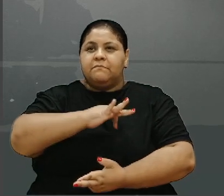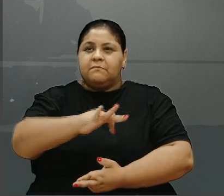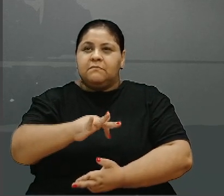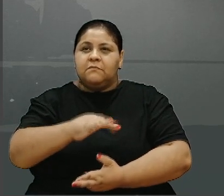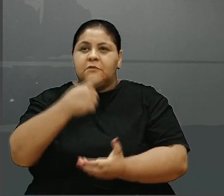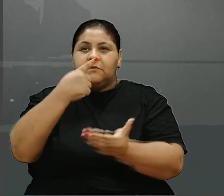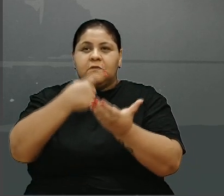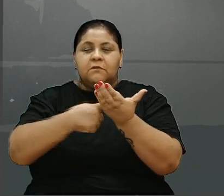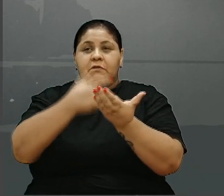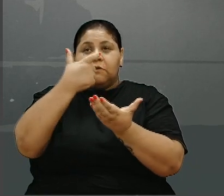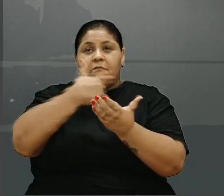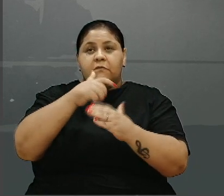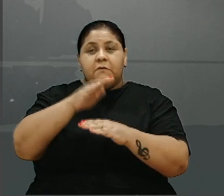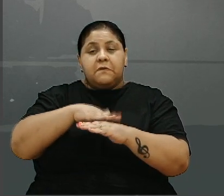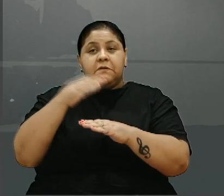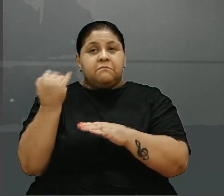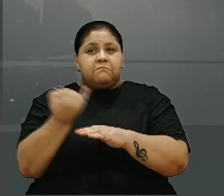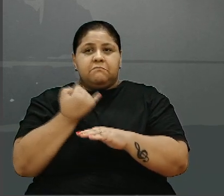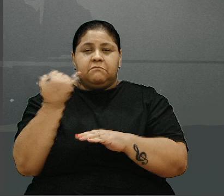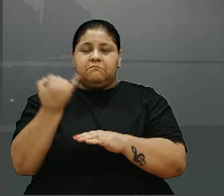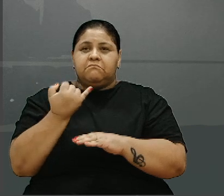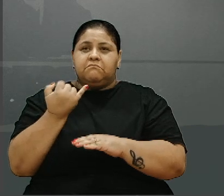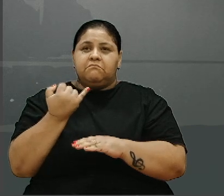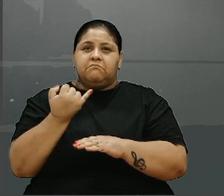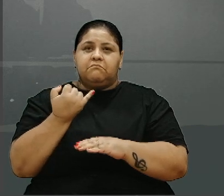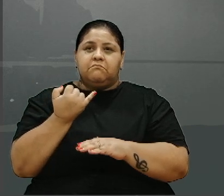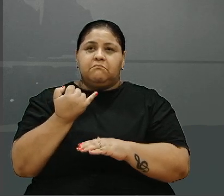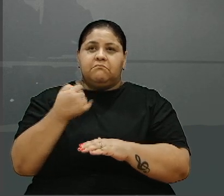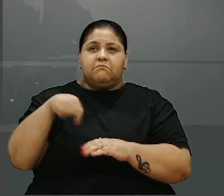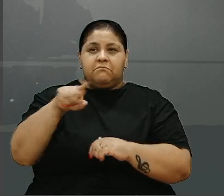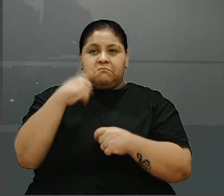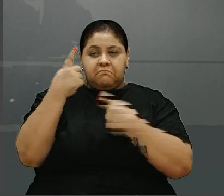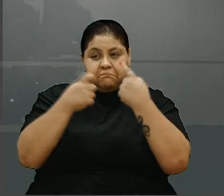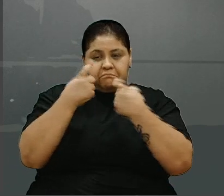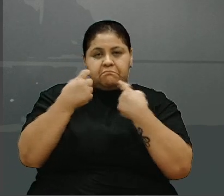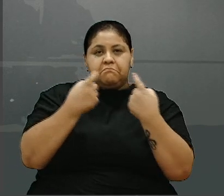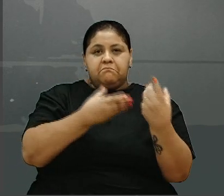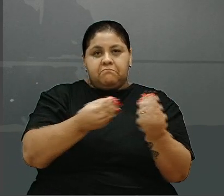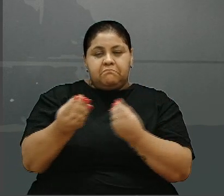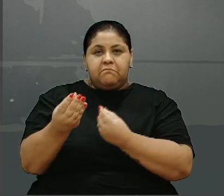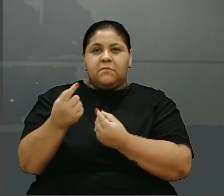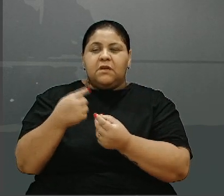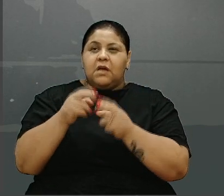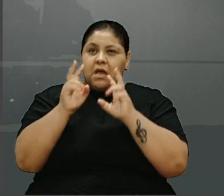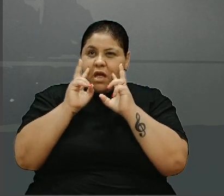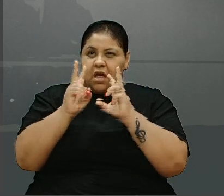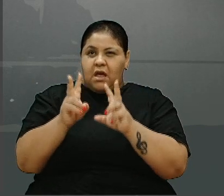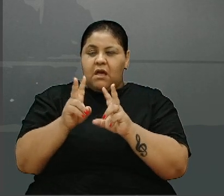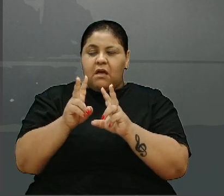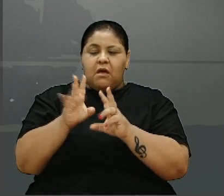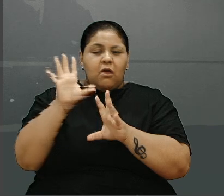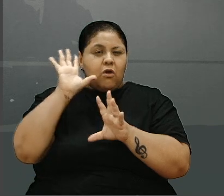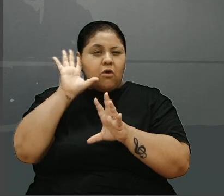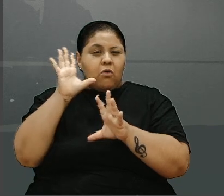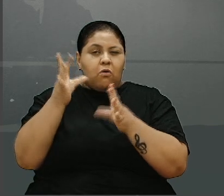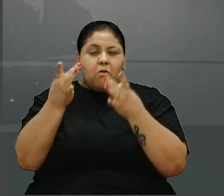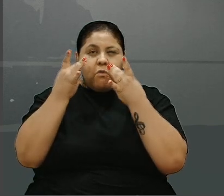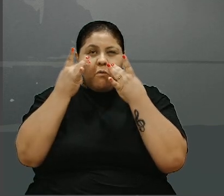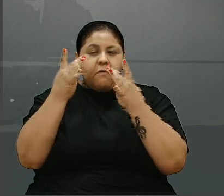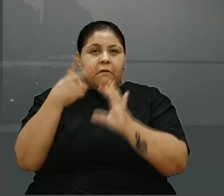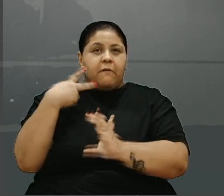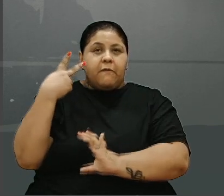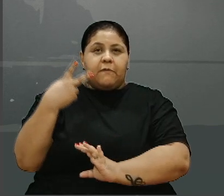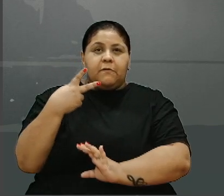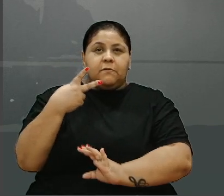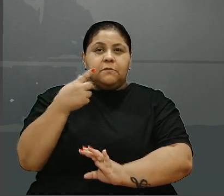agenda que eu acho que é mais importante e algo que nos preocupa muito. Eu escutava atentamente o vereador